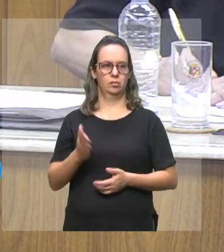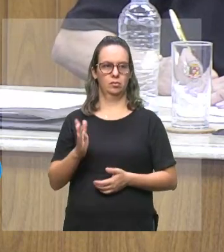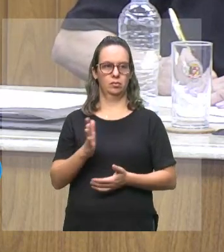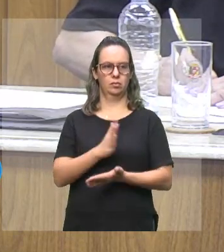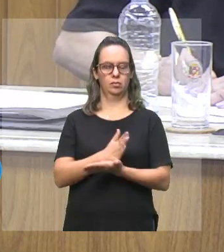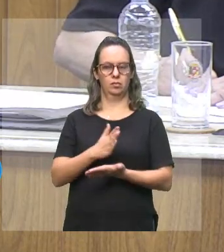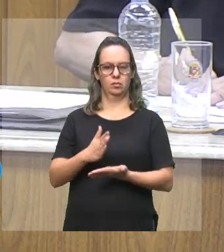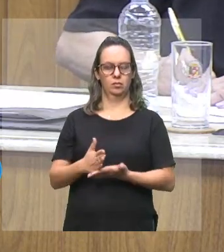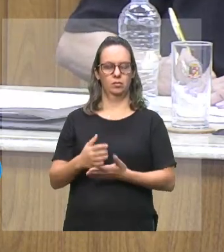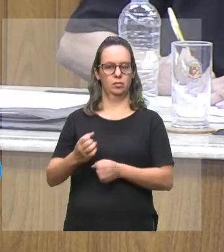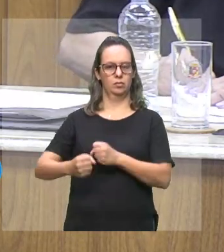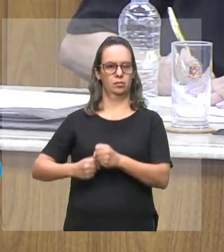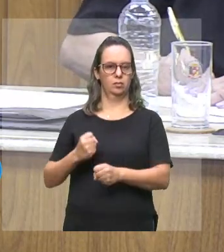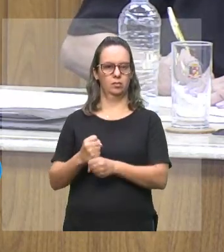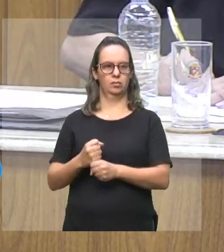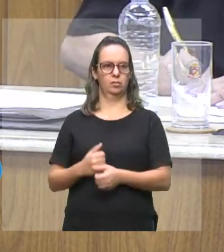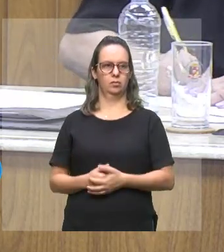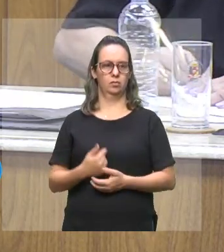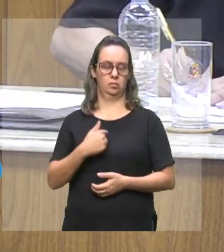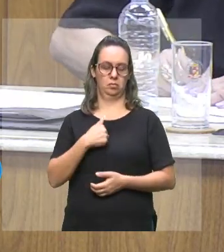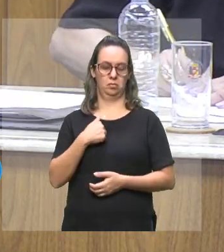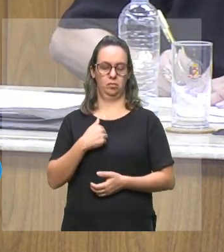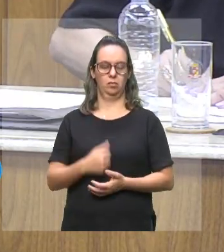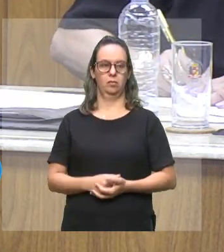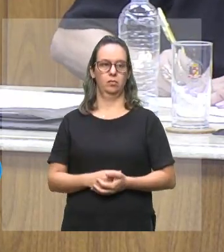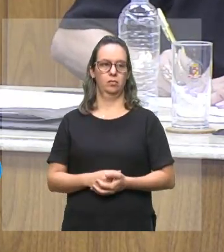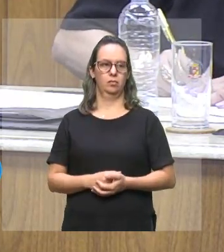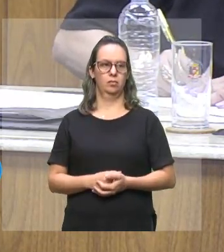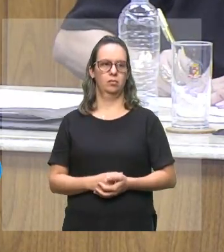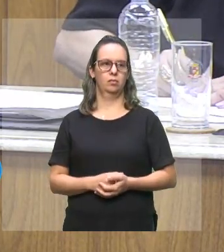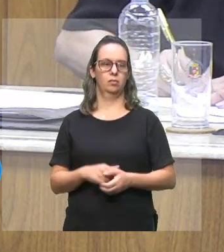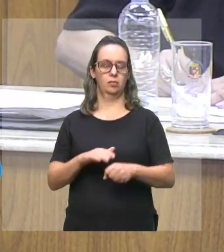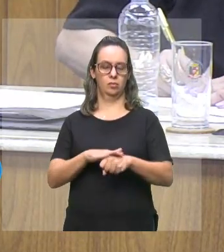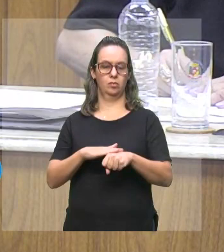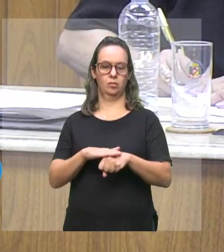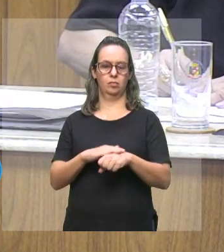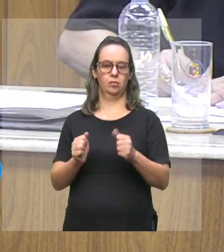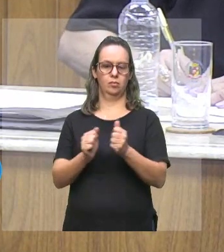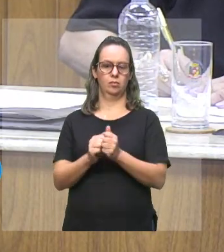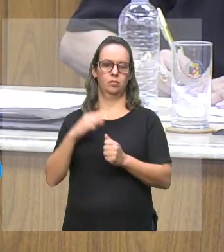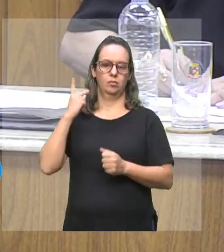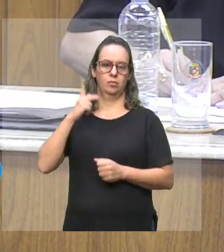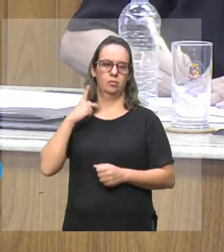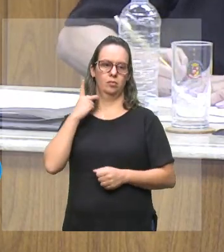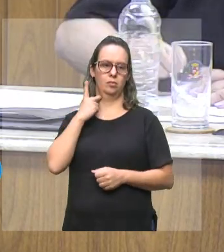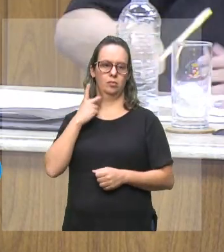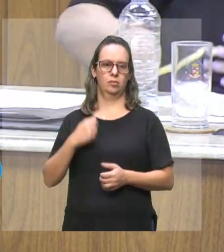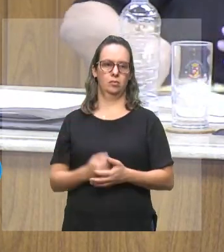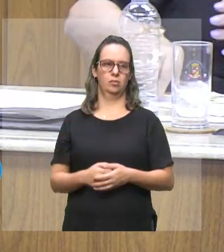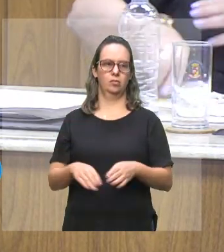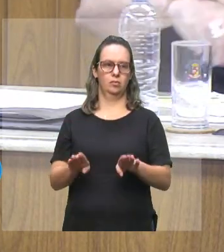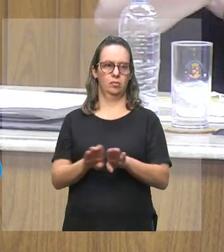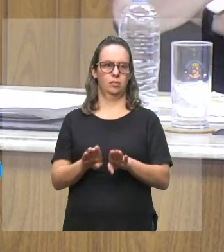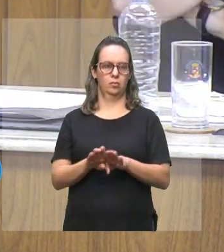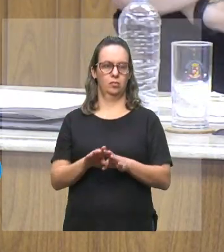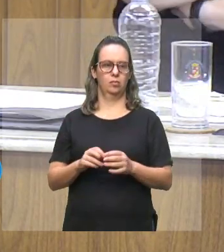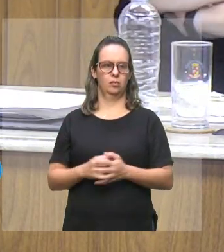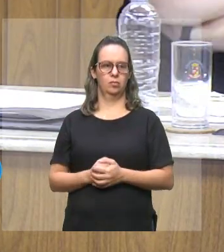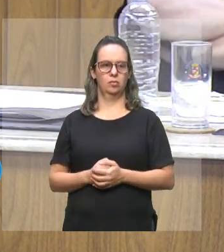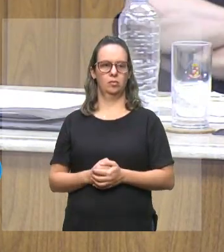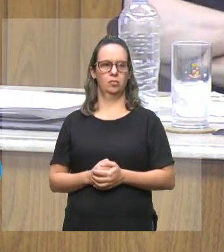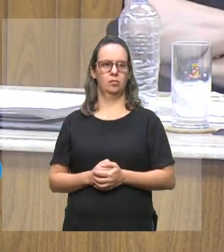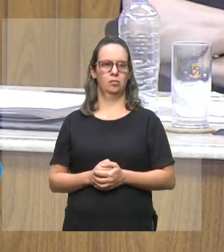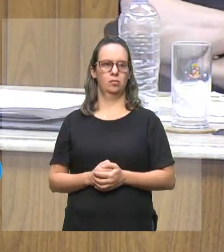ano, eu fui procurado pelo nosso procurador jurídico e também pelo nosso assessor que